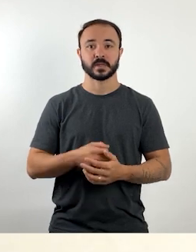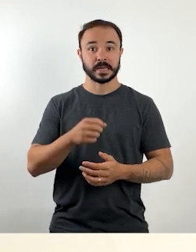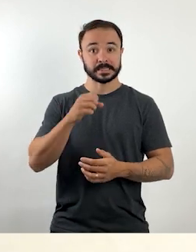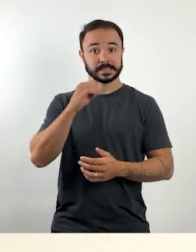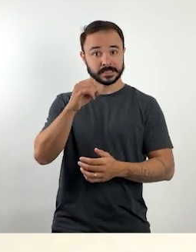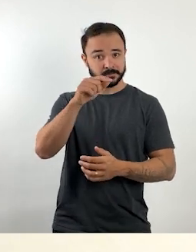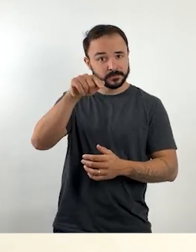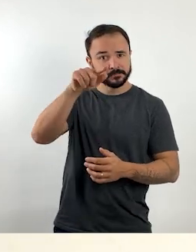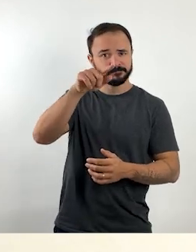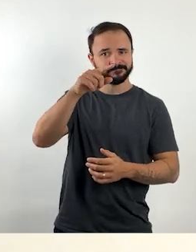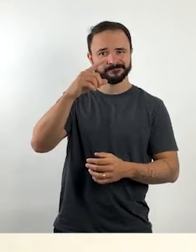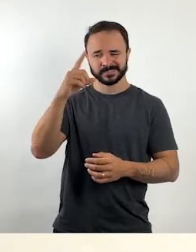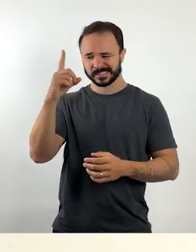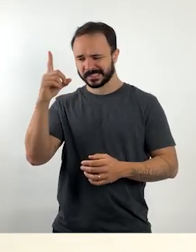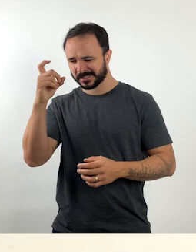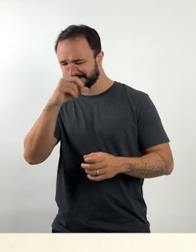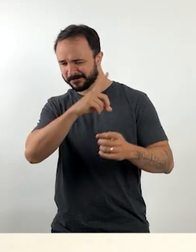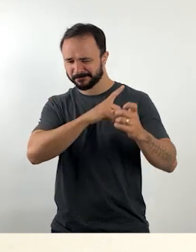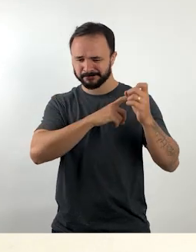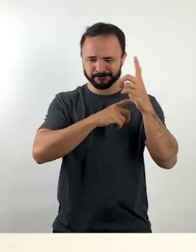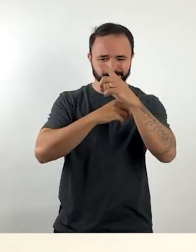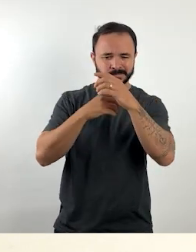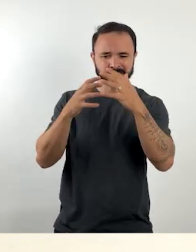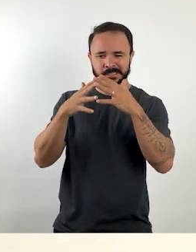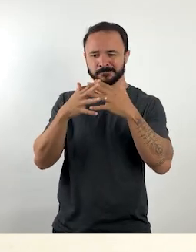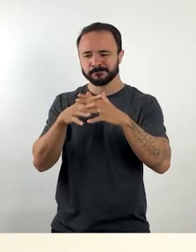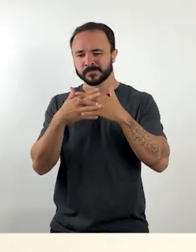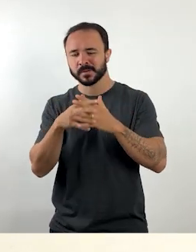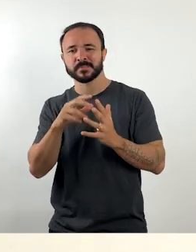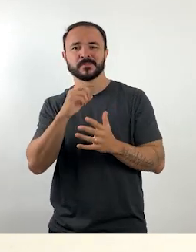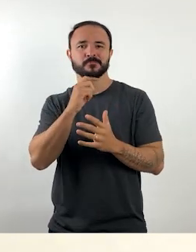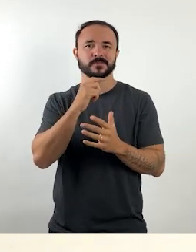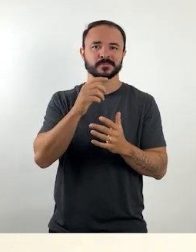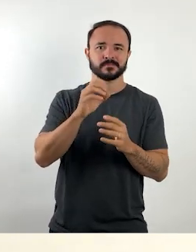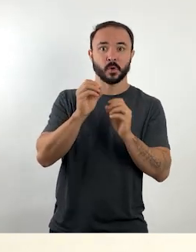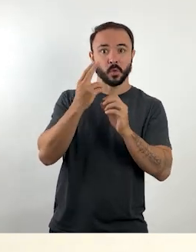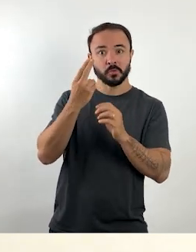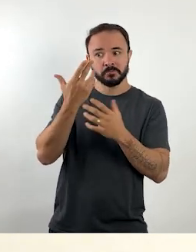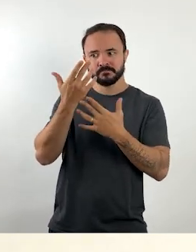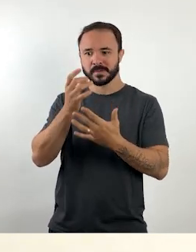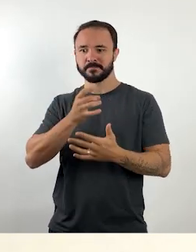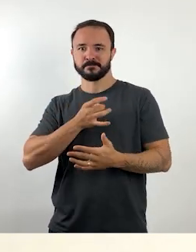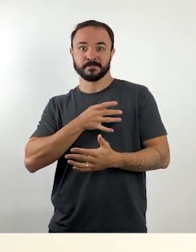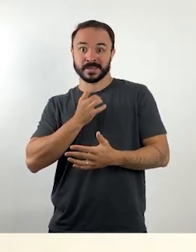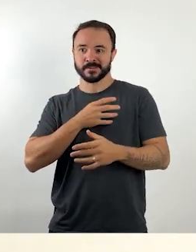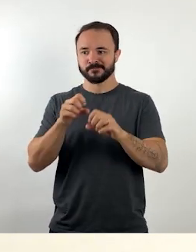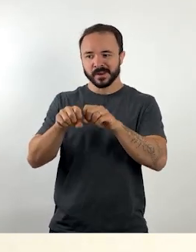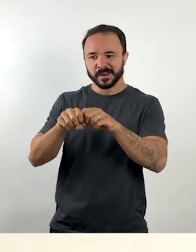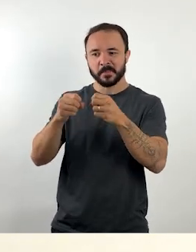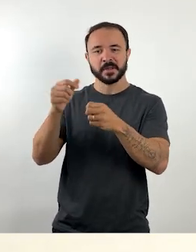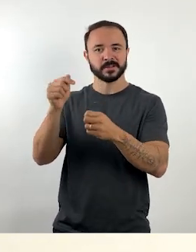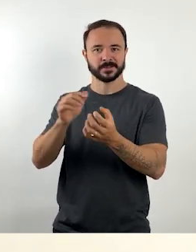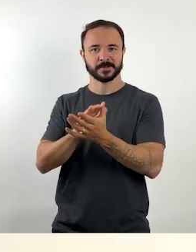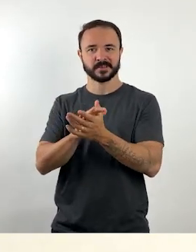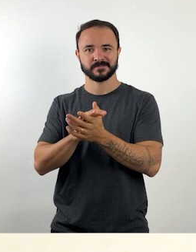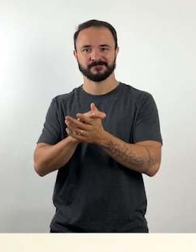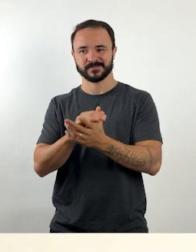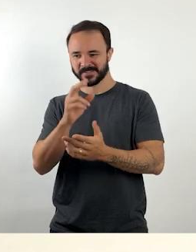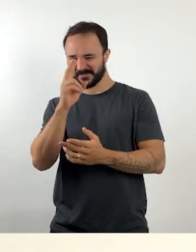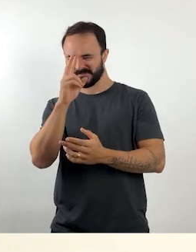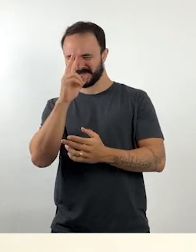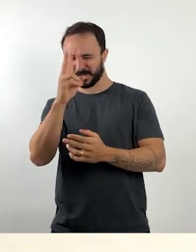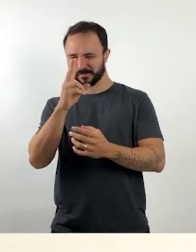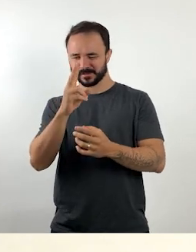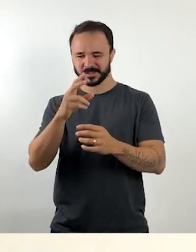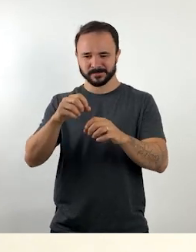Se você estiver com dificuldade para fixar essas peças, estiver com medo de quebrar a peça, ou